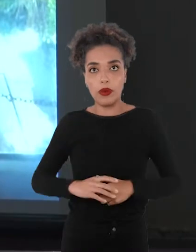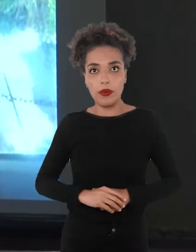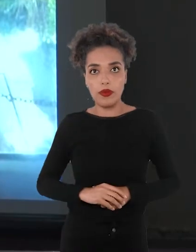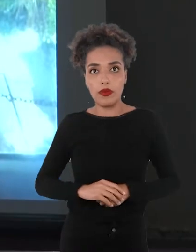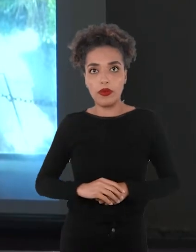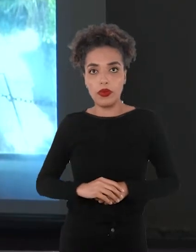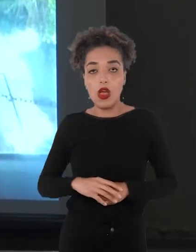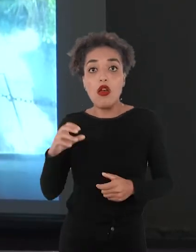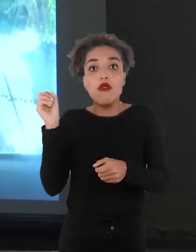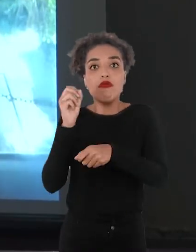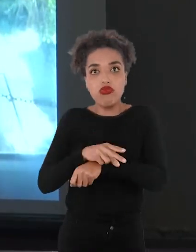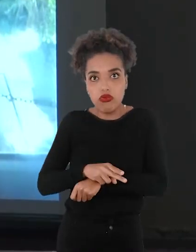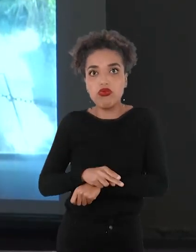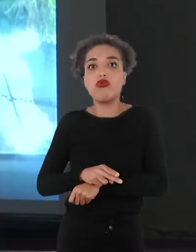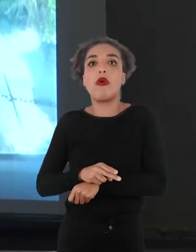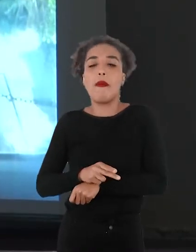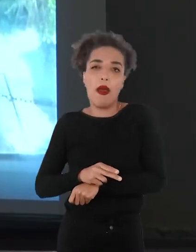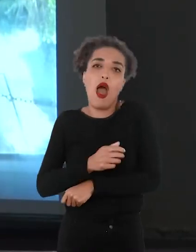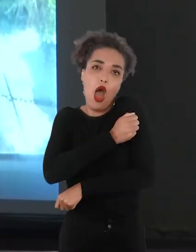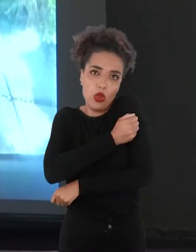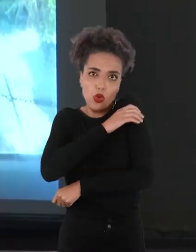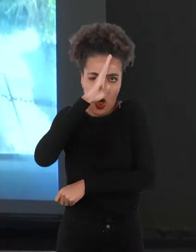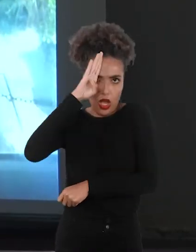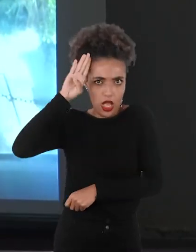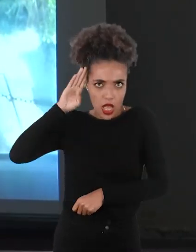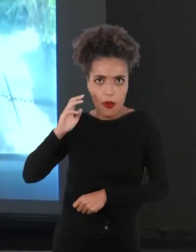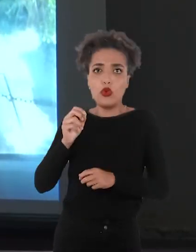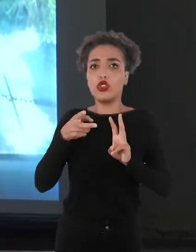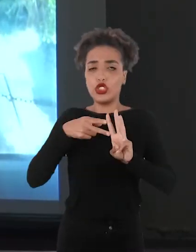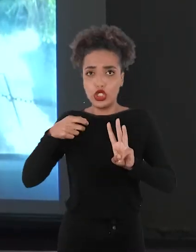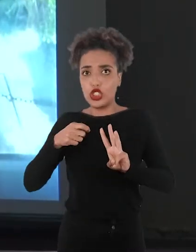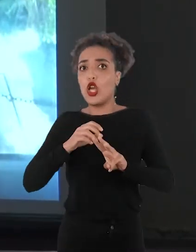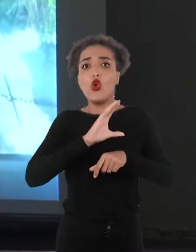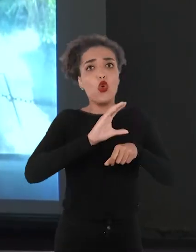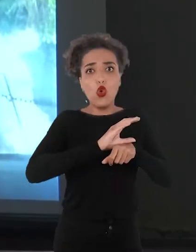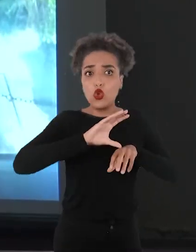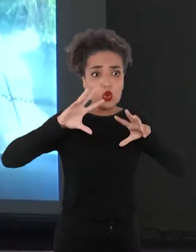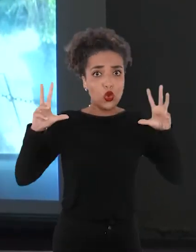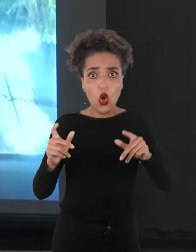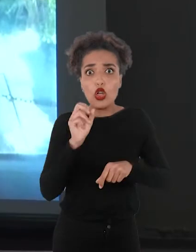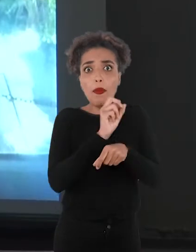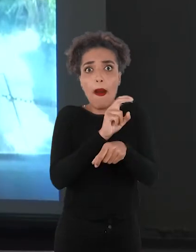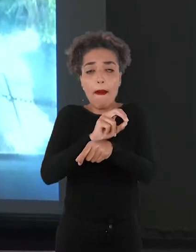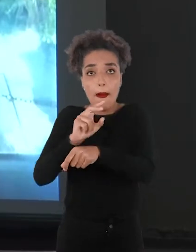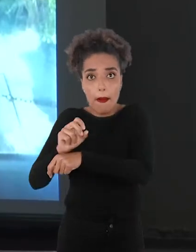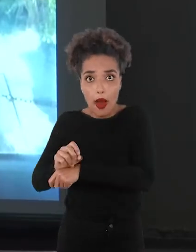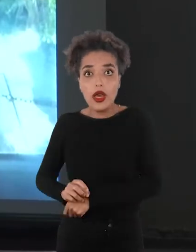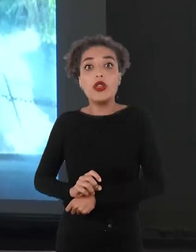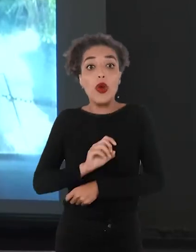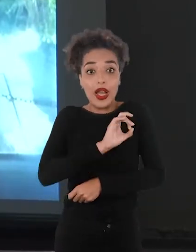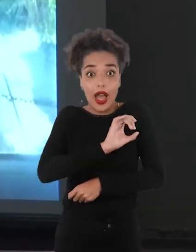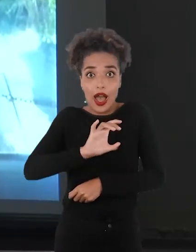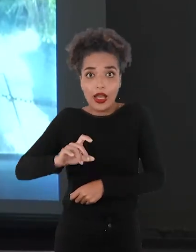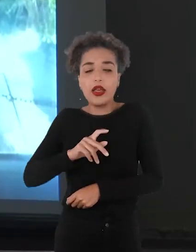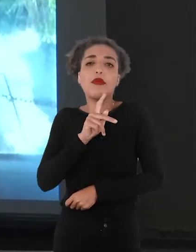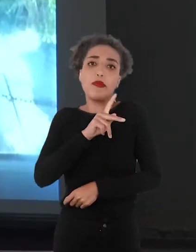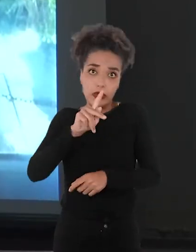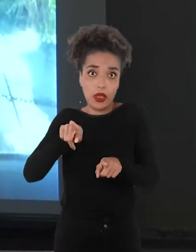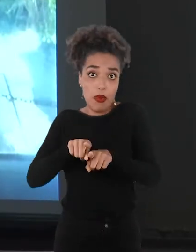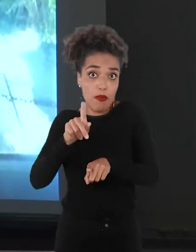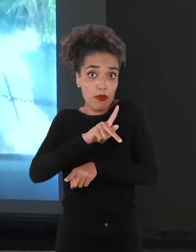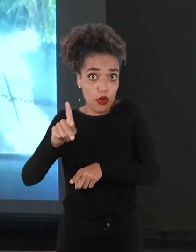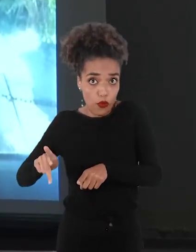acadêmicos indígenas em todos os cursos. Então, cada curso de graduação da UFGD possui